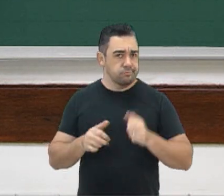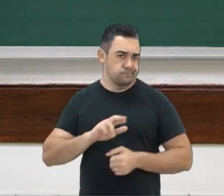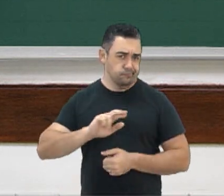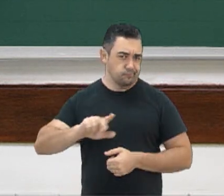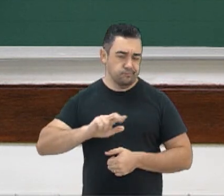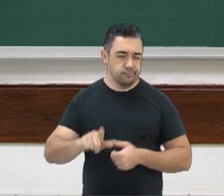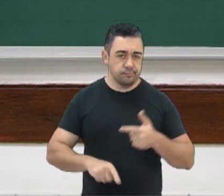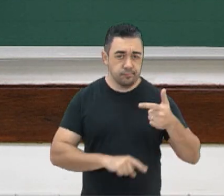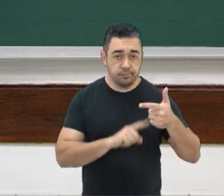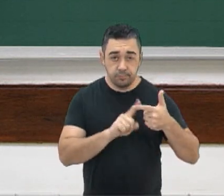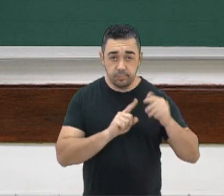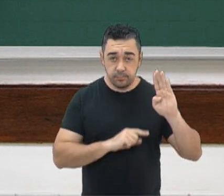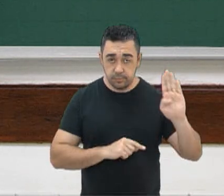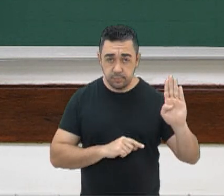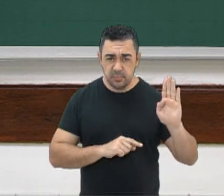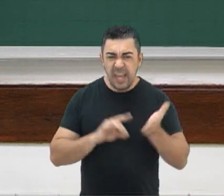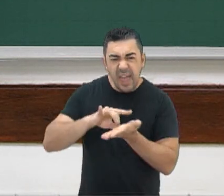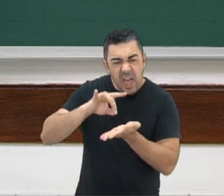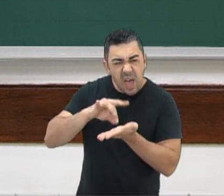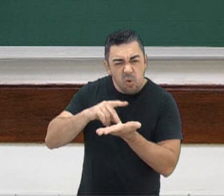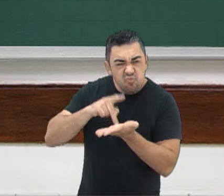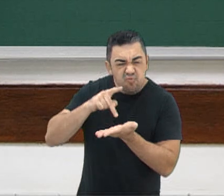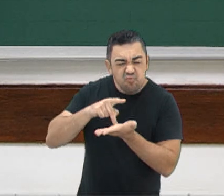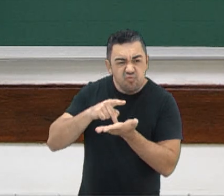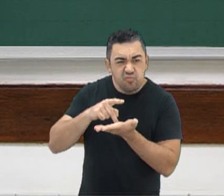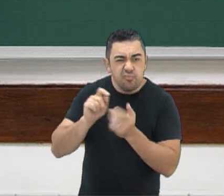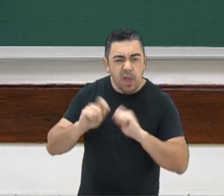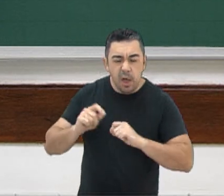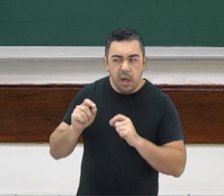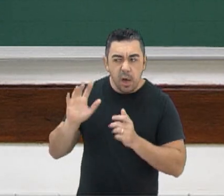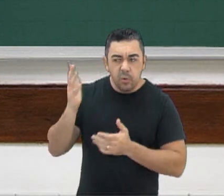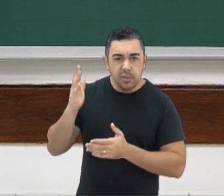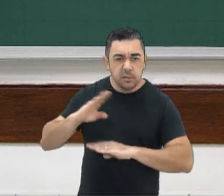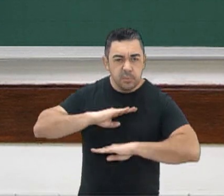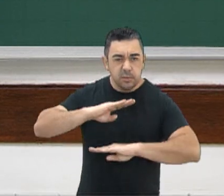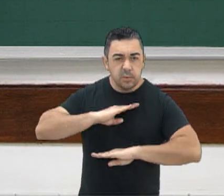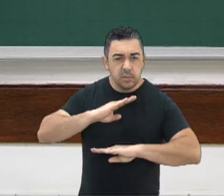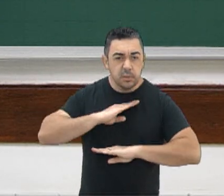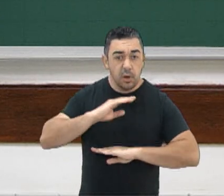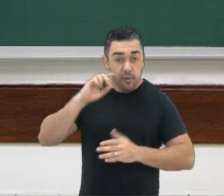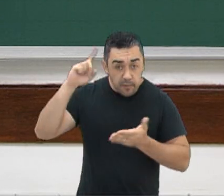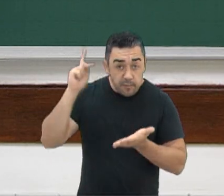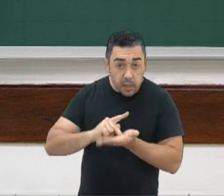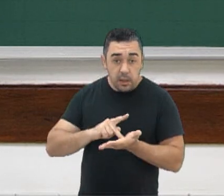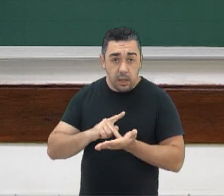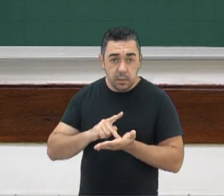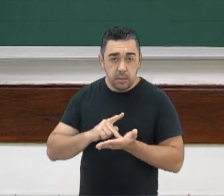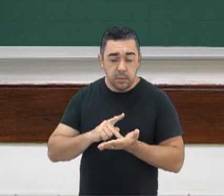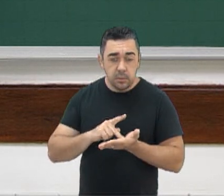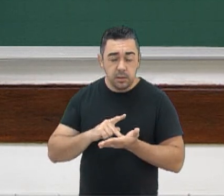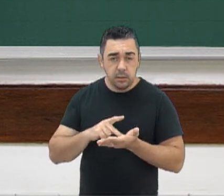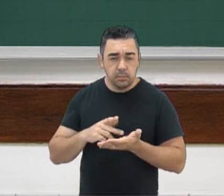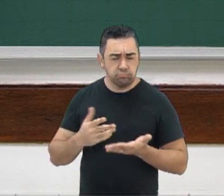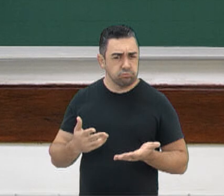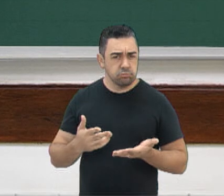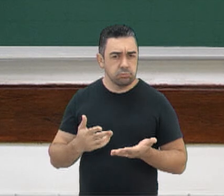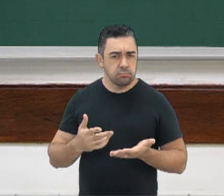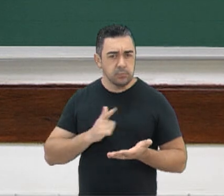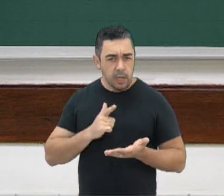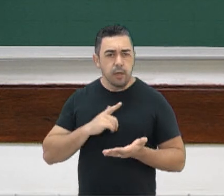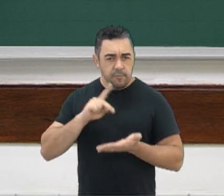né? É realista? Uma situação que é real, isso, realmente